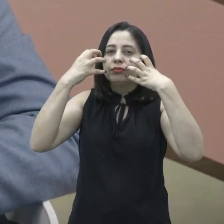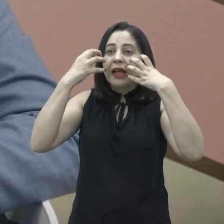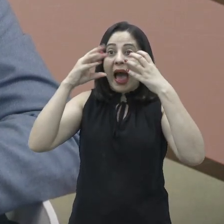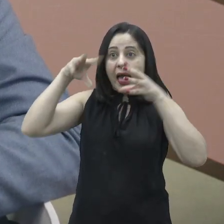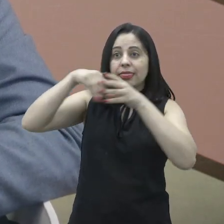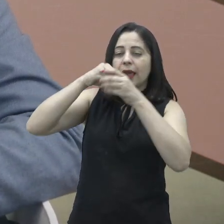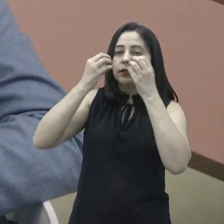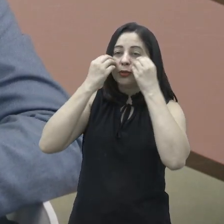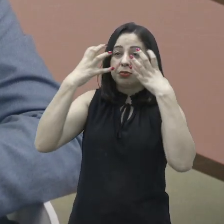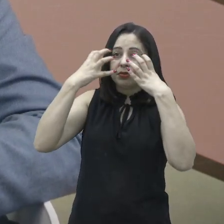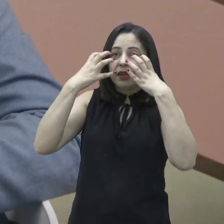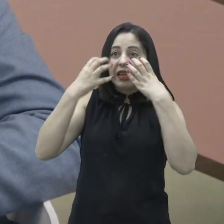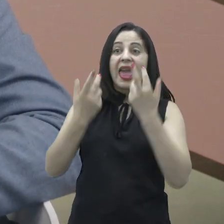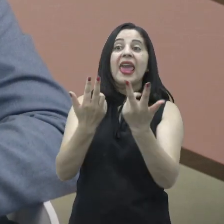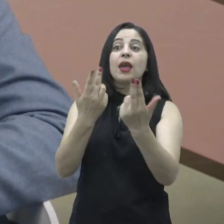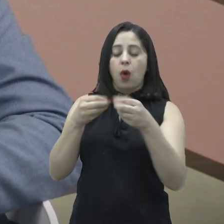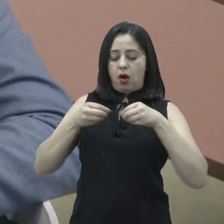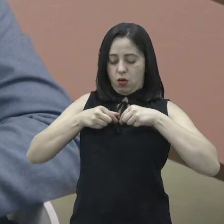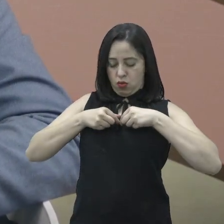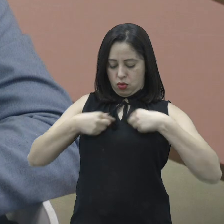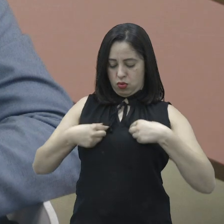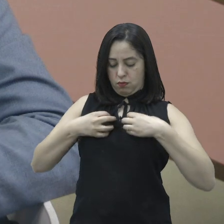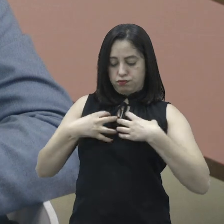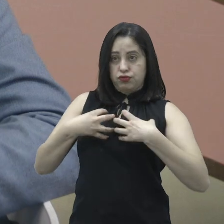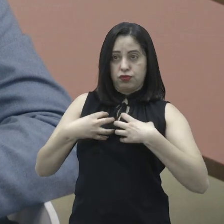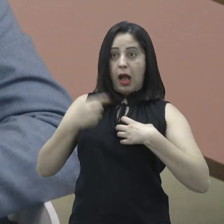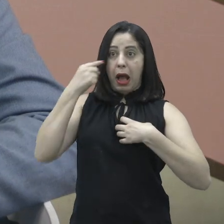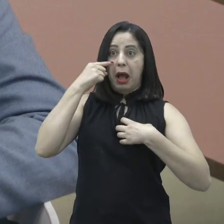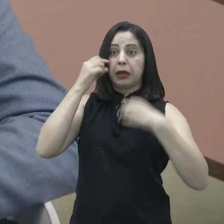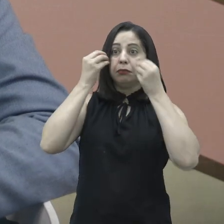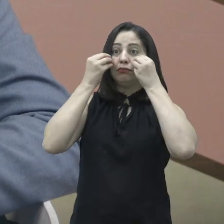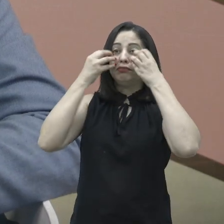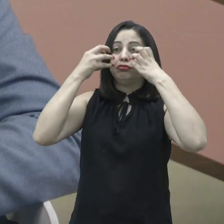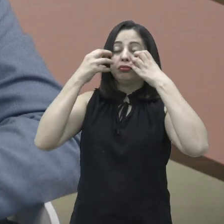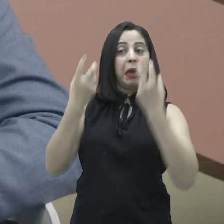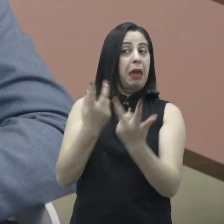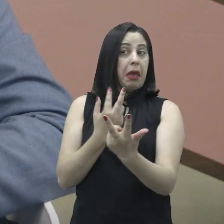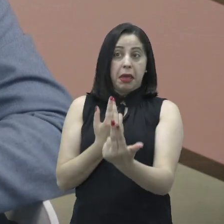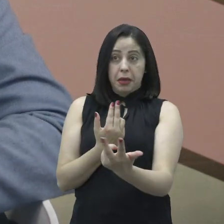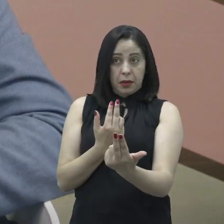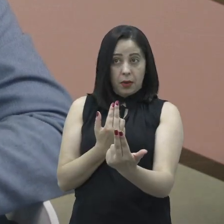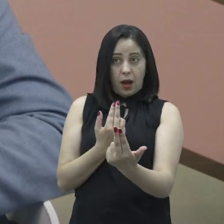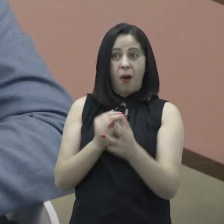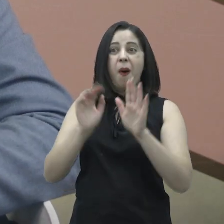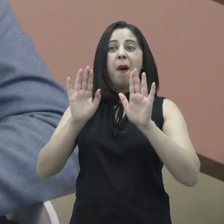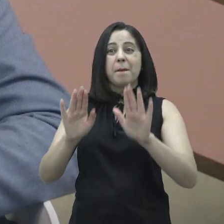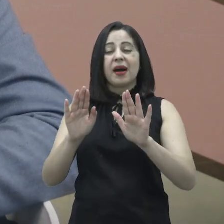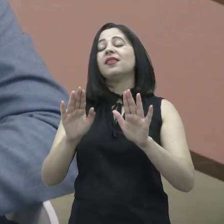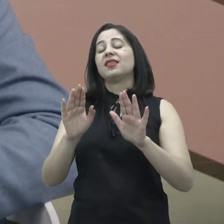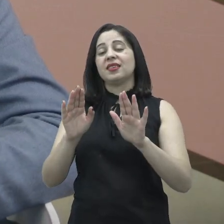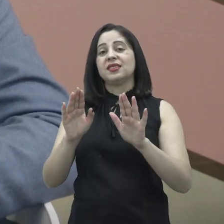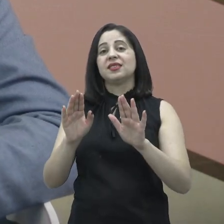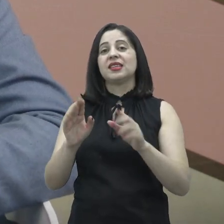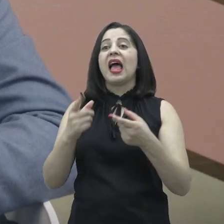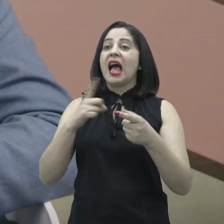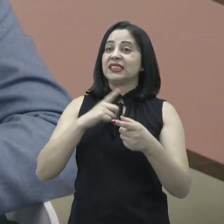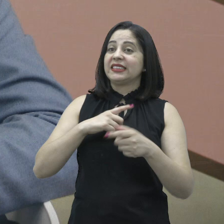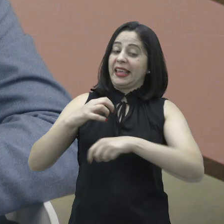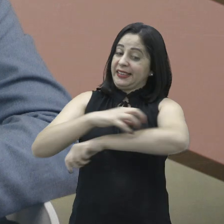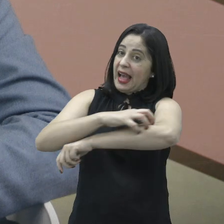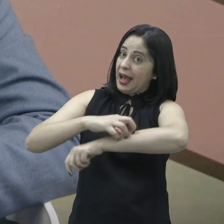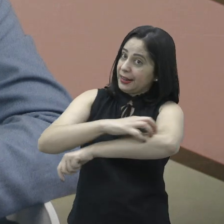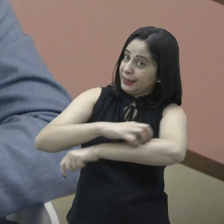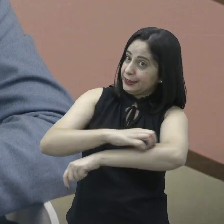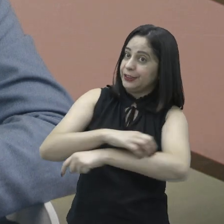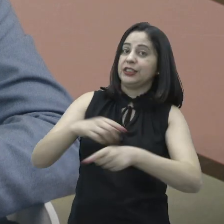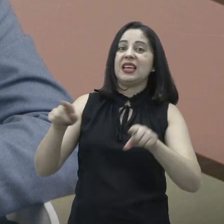como a bronquite, a inflamação do brônquio, a rinite é a inflamação da região do nariz. E essa rinite, ela pode ter várias causas também. A gente tem a rinite alérgica